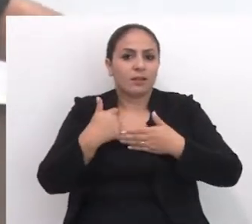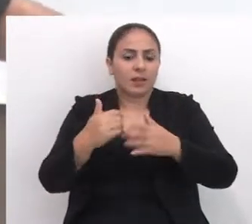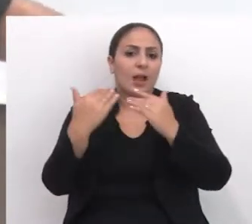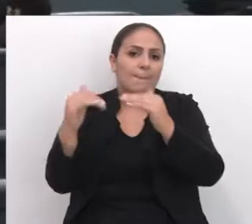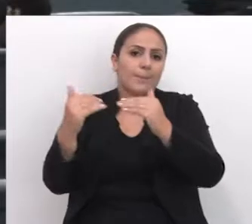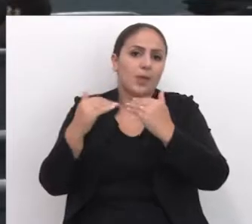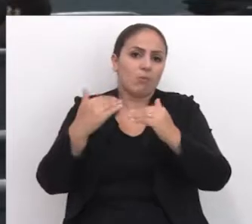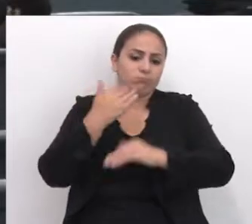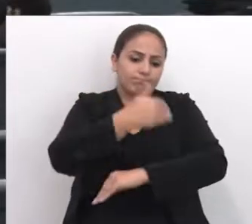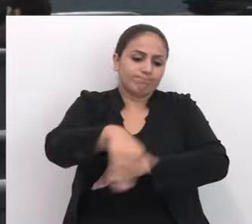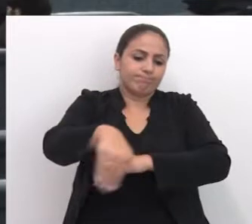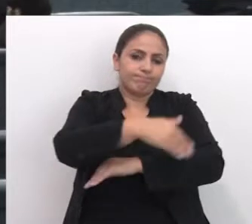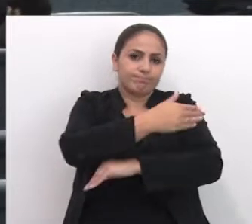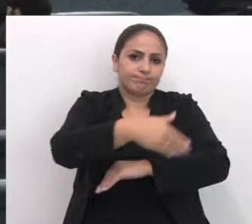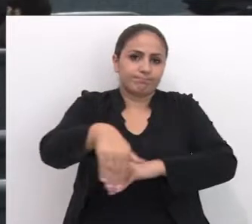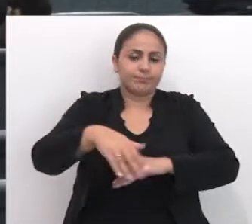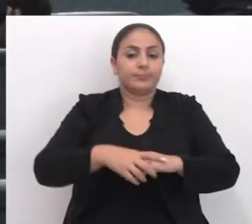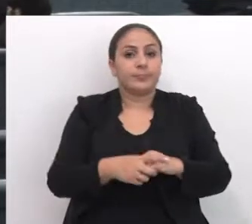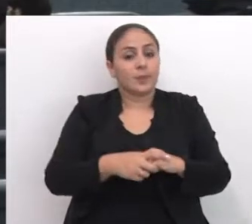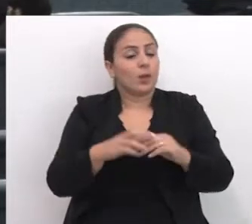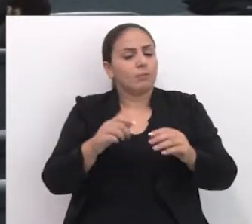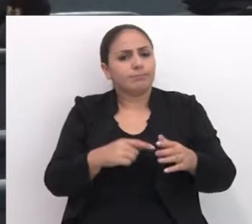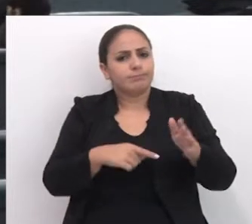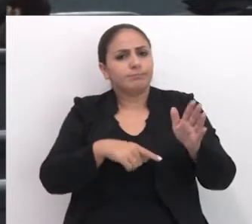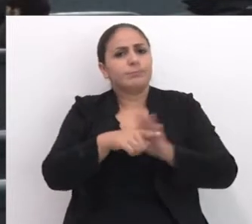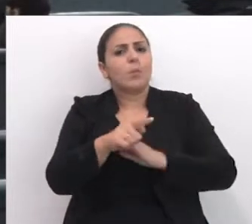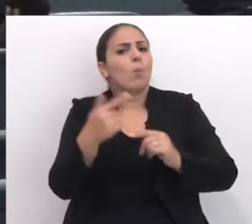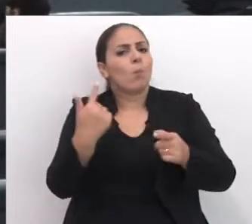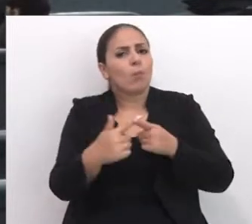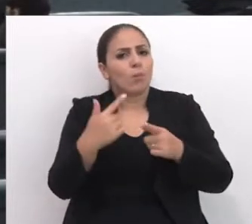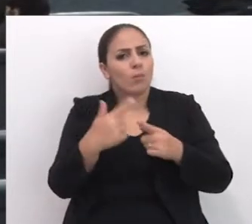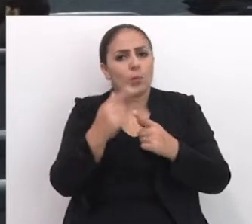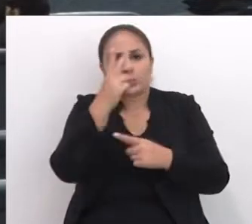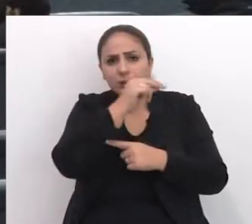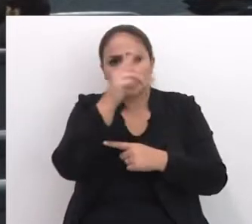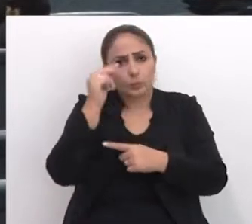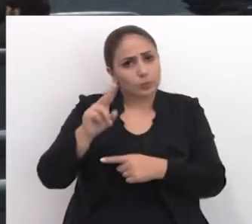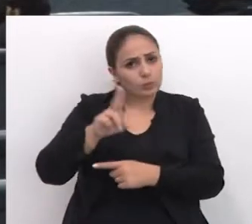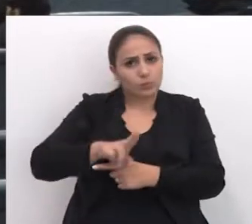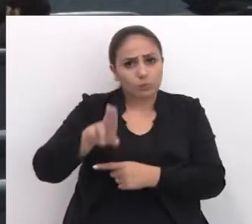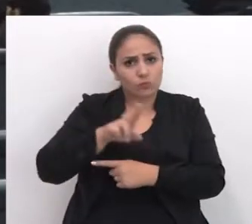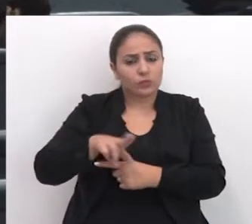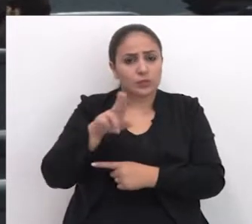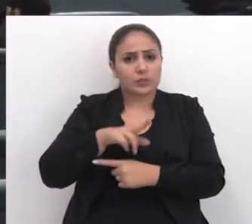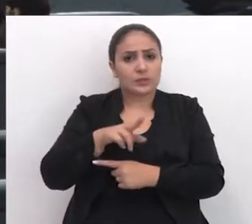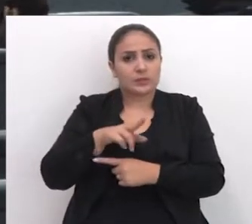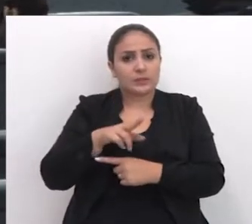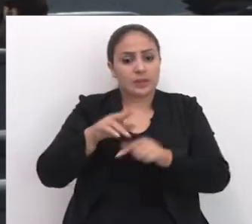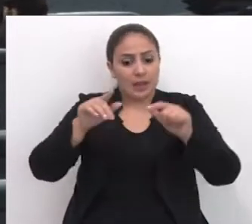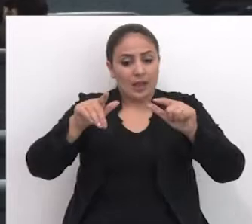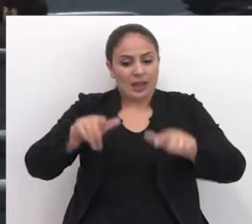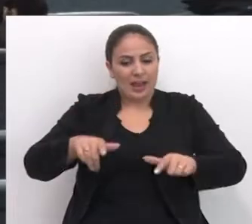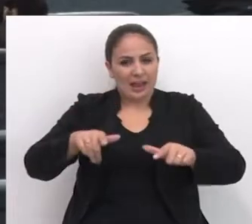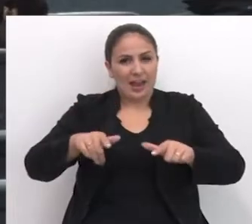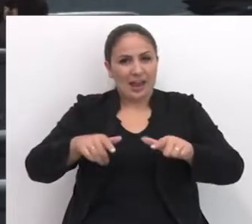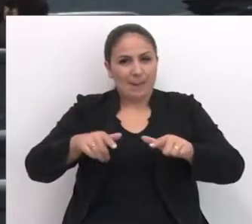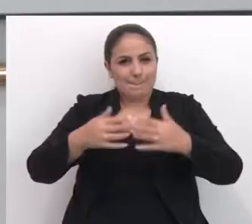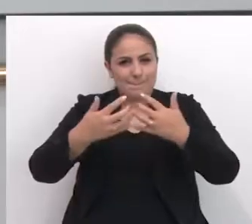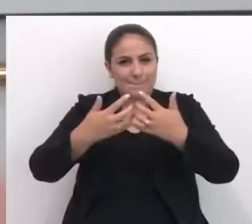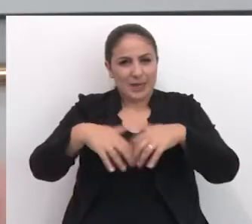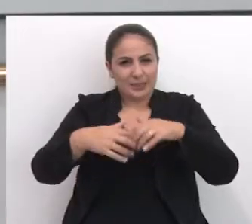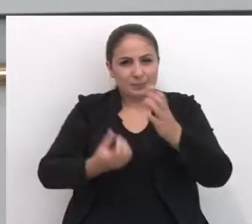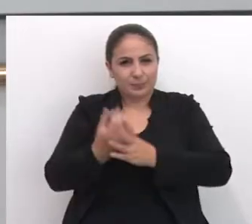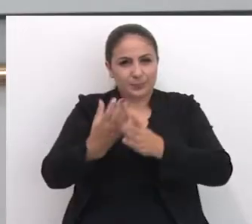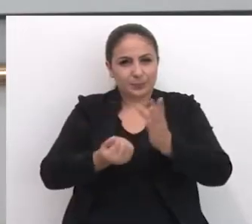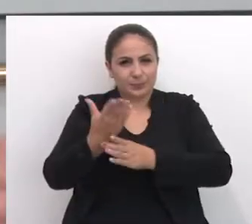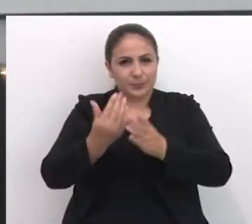campo. Por isso, questionou o fato do município não utilizar o britador que foi adquirido em 2013. O